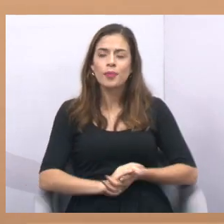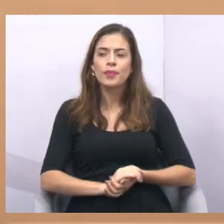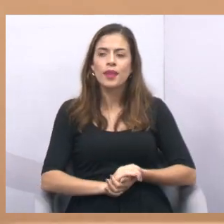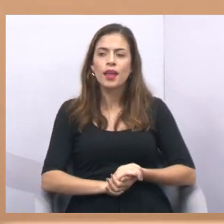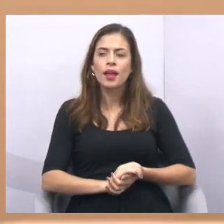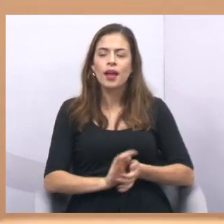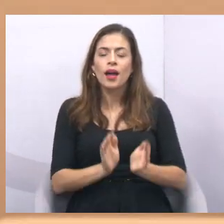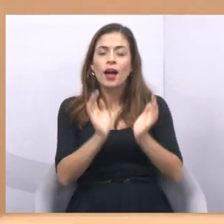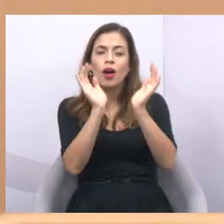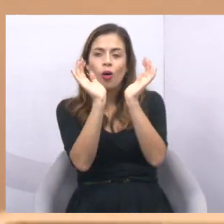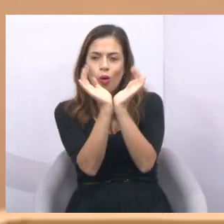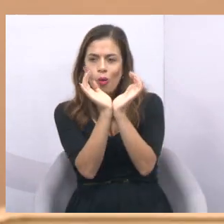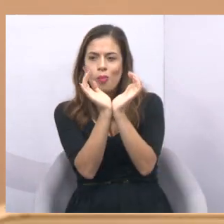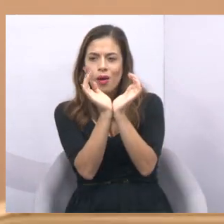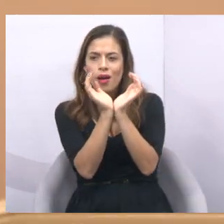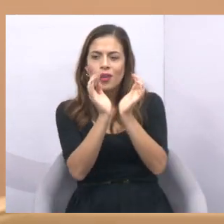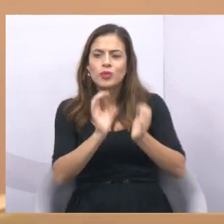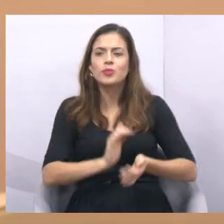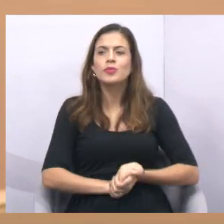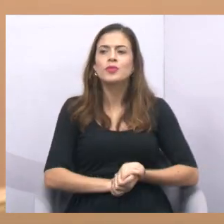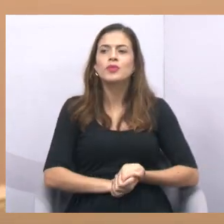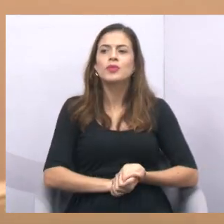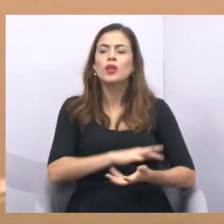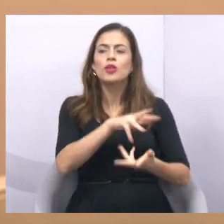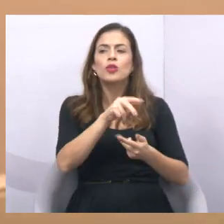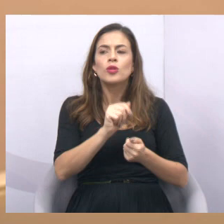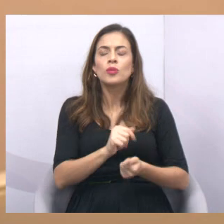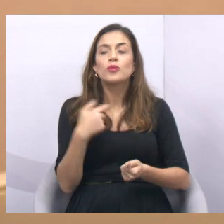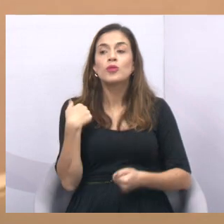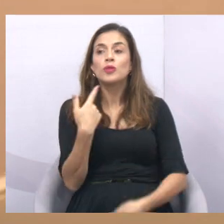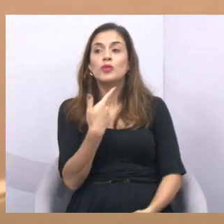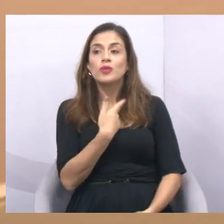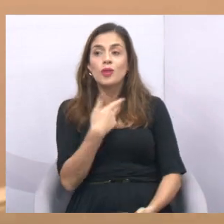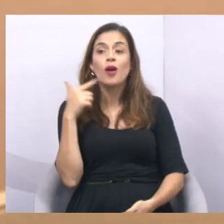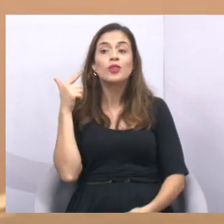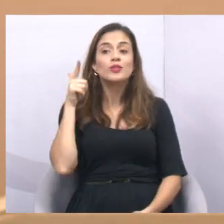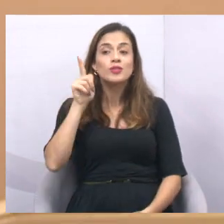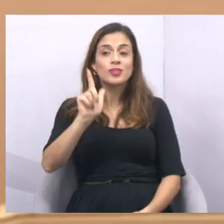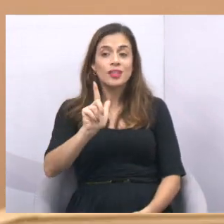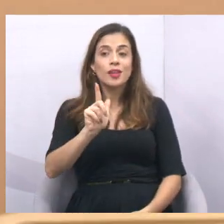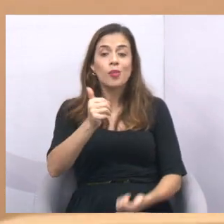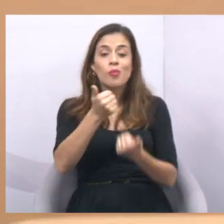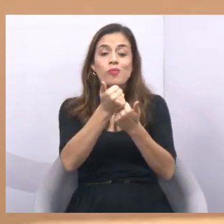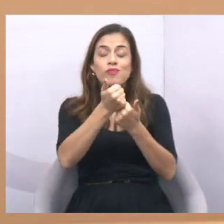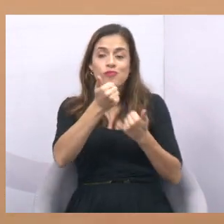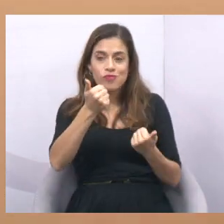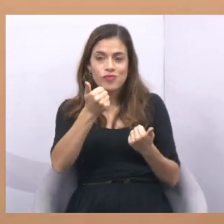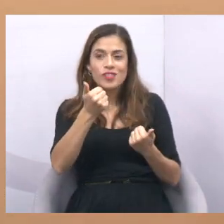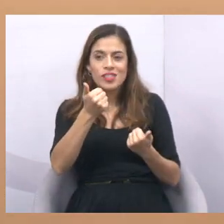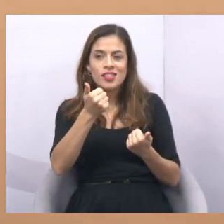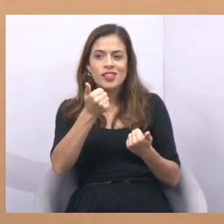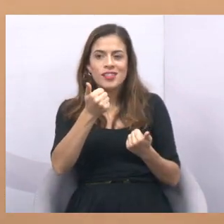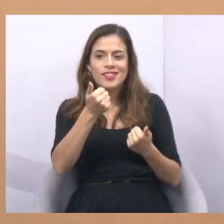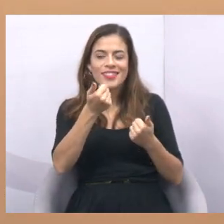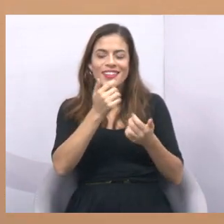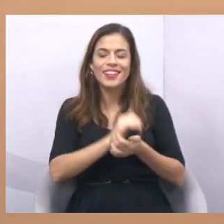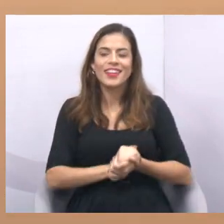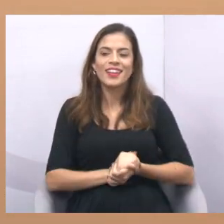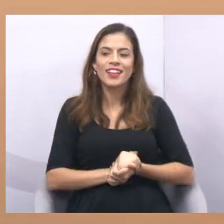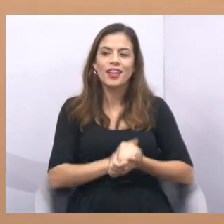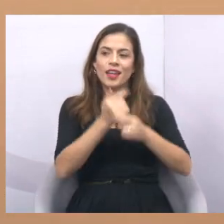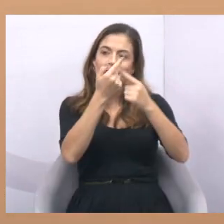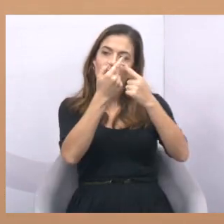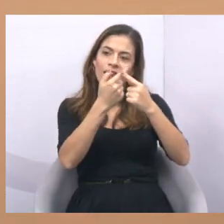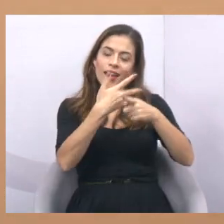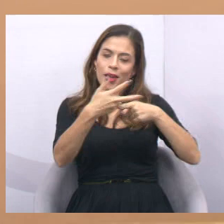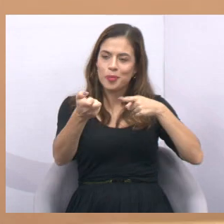Iugoslávia. Conseguimos o segundo lugar, vice-campeões do mundo. No meu retorno, eu